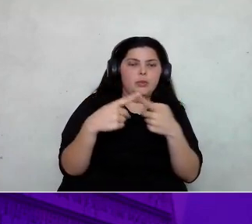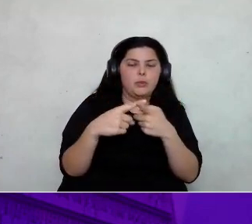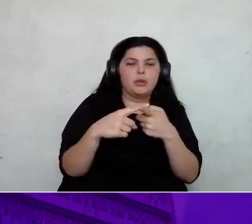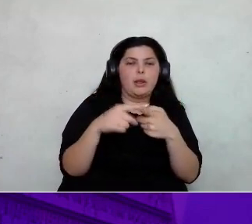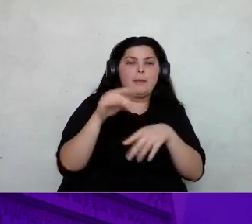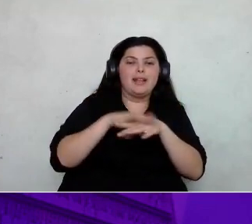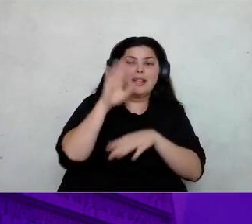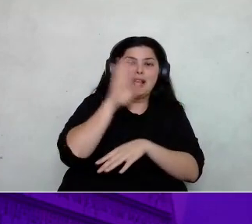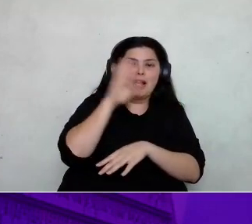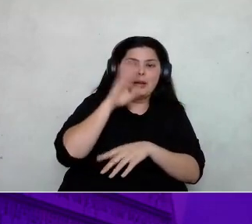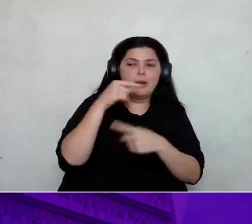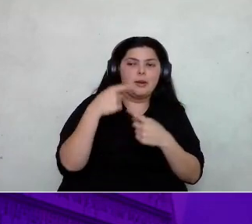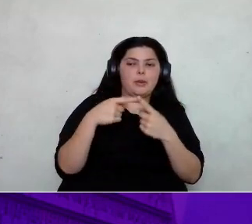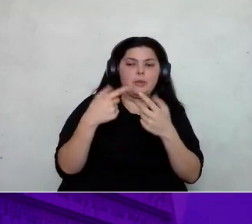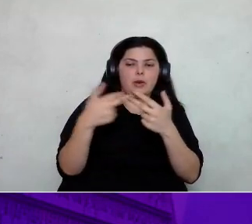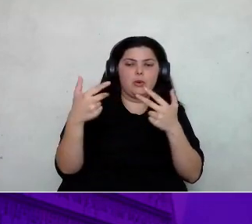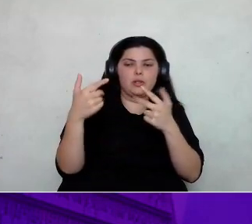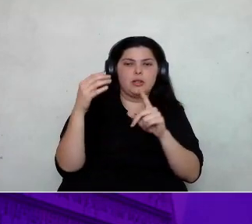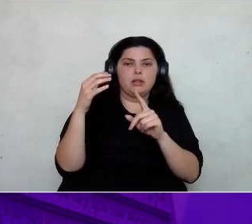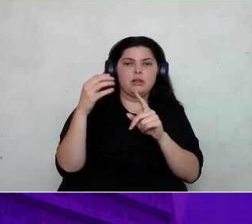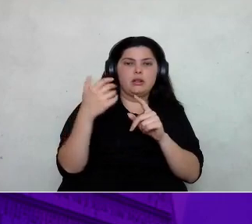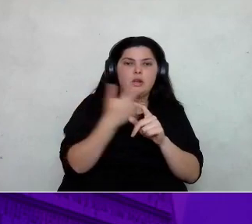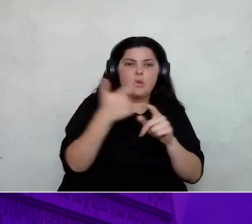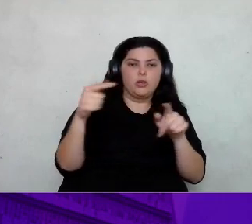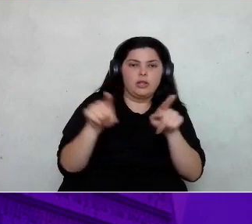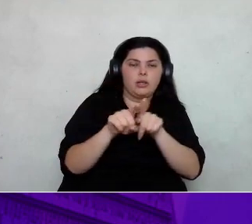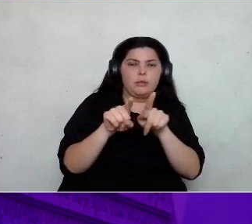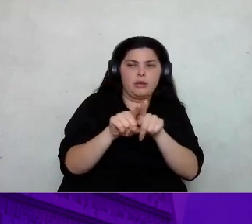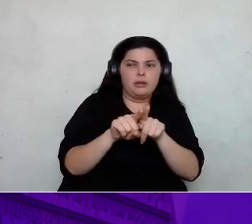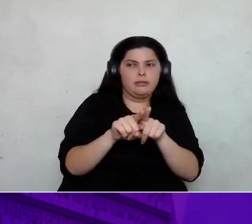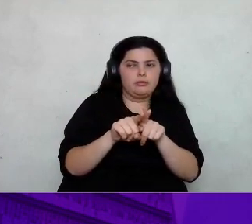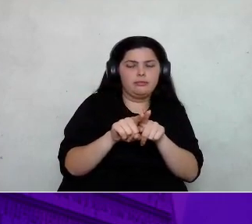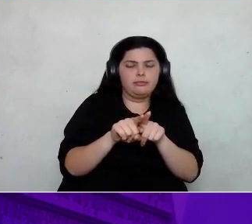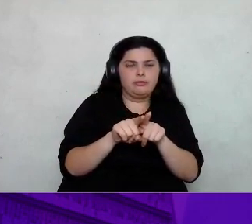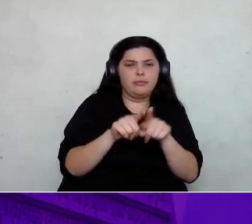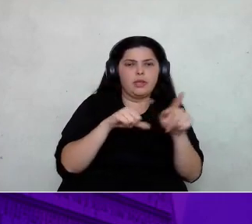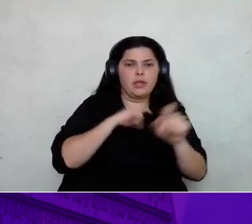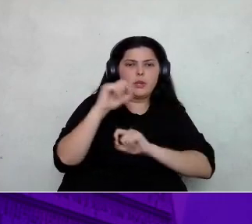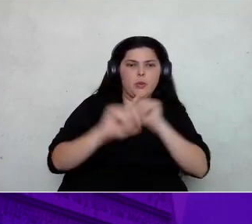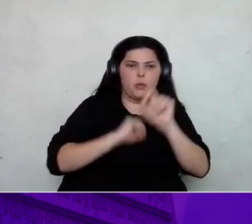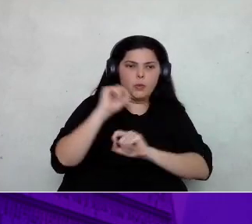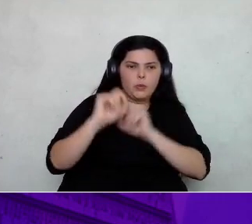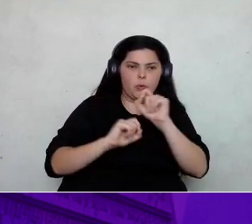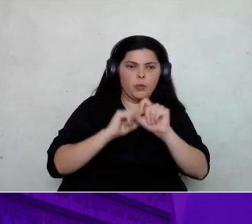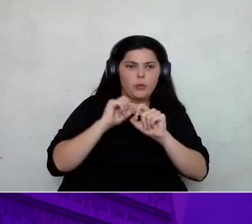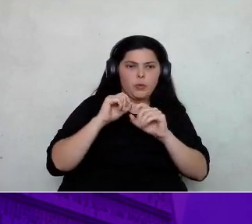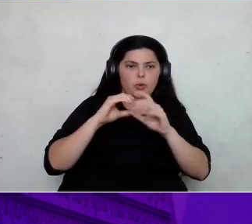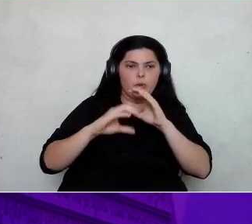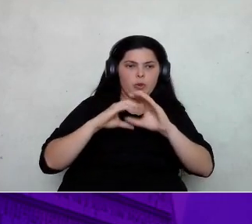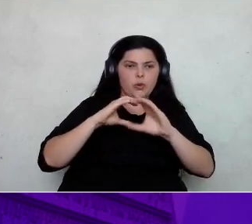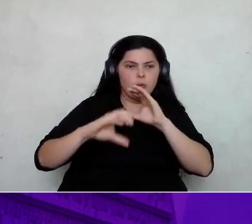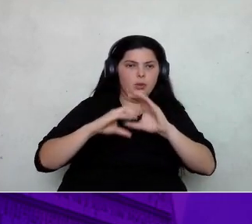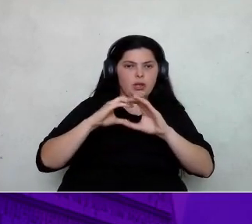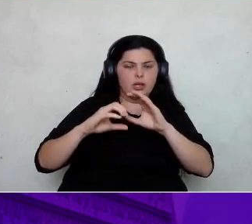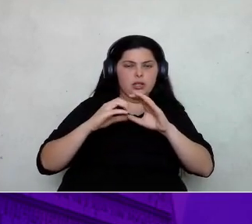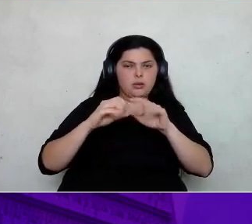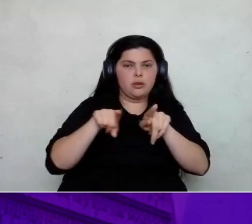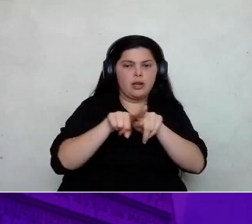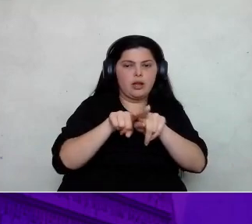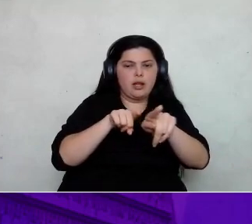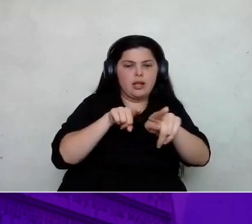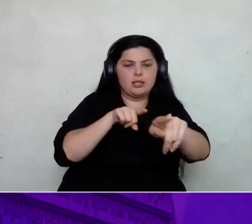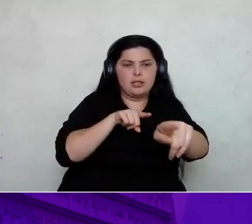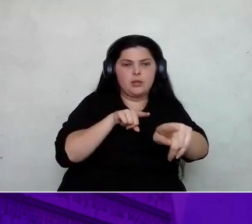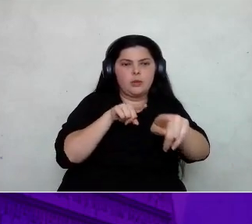uma coisa vai acontecer depois da outra. E a gente tem a comunicação assíncrona, que significa várias coisas